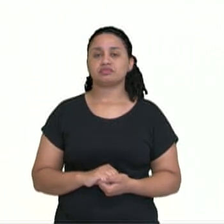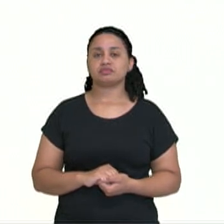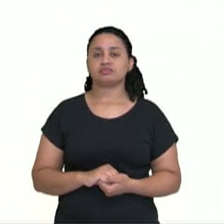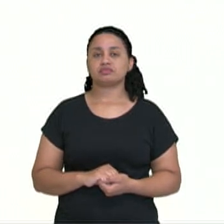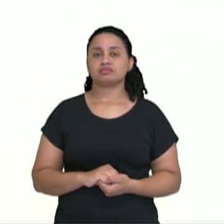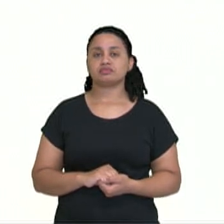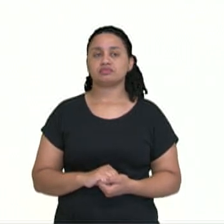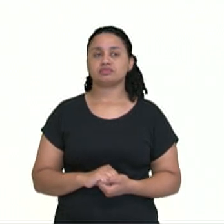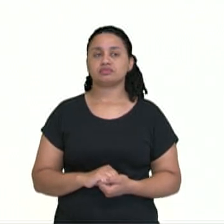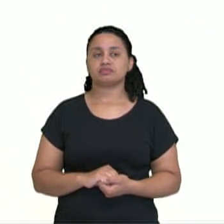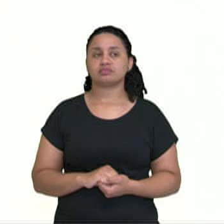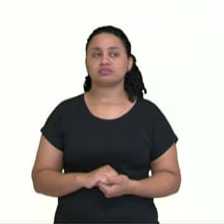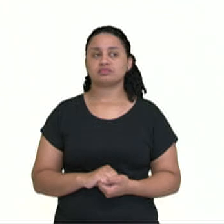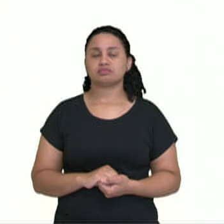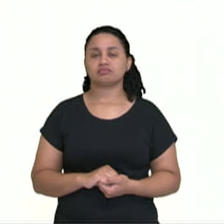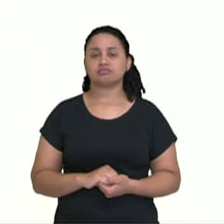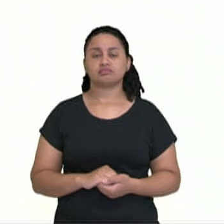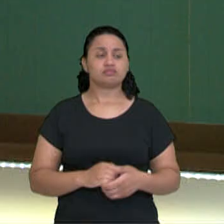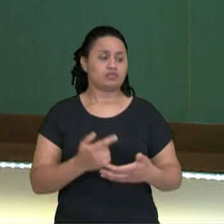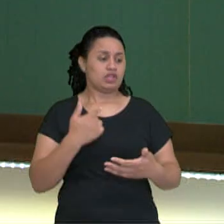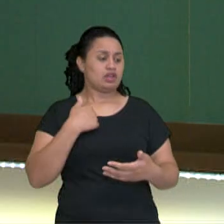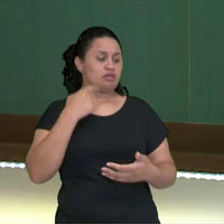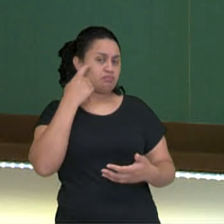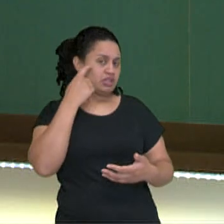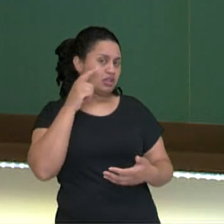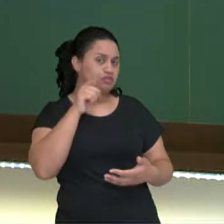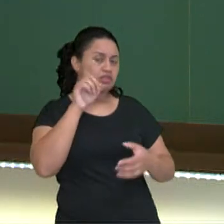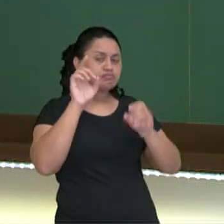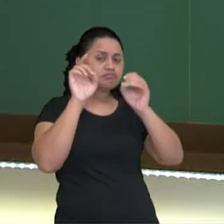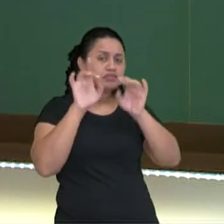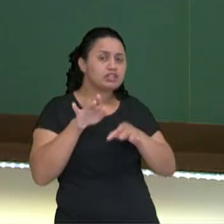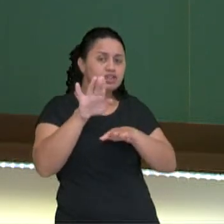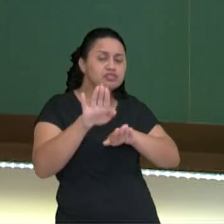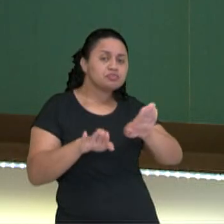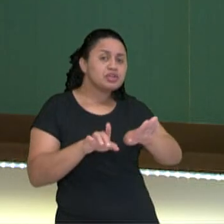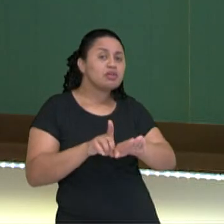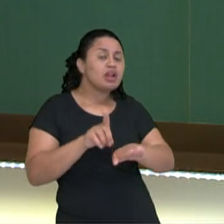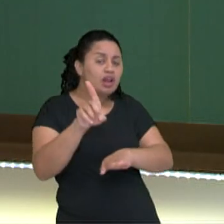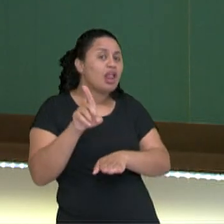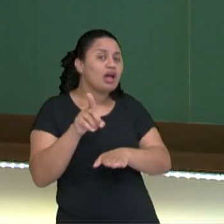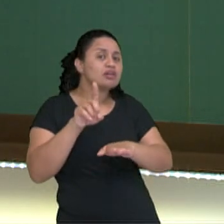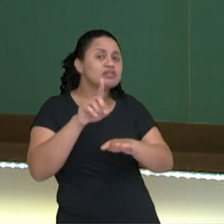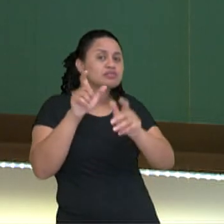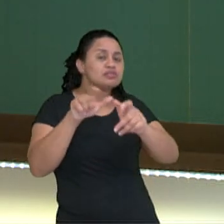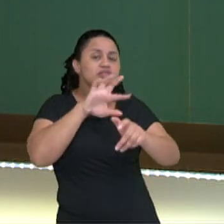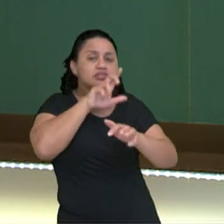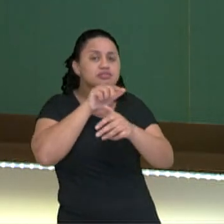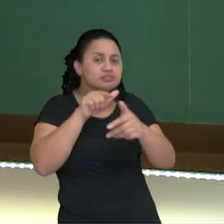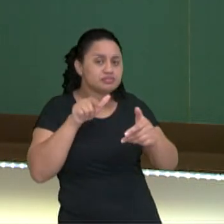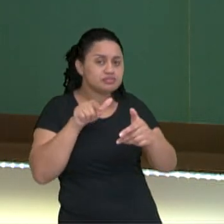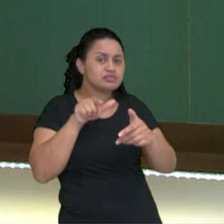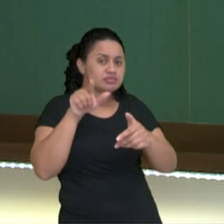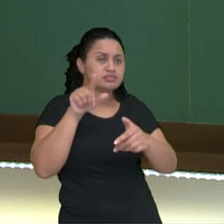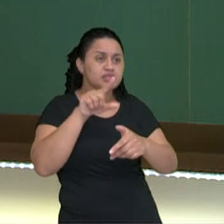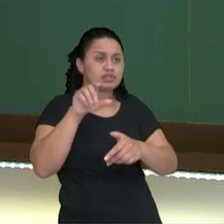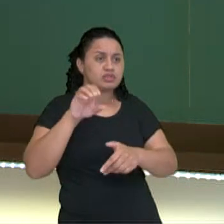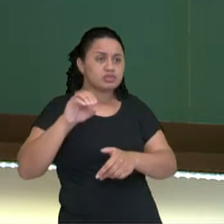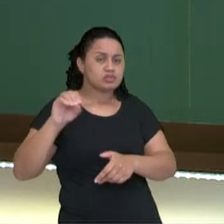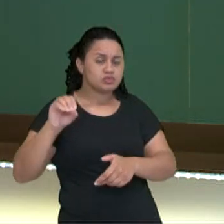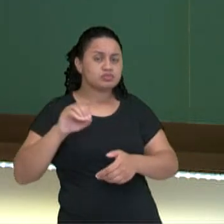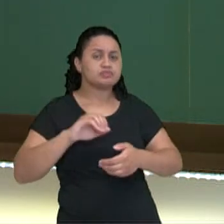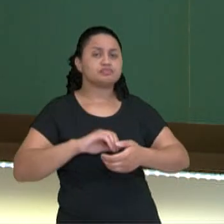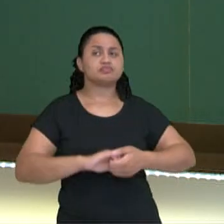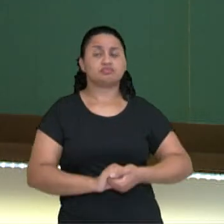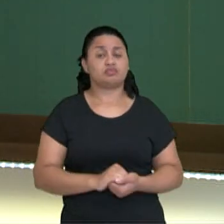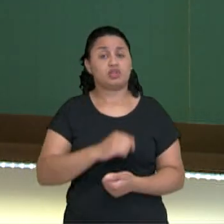the attendant. Eu pensei que você tivesse deixado o pinguim lá no zoológico, o atendente falou, o frentista. E o